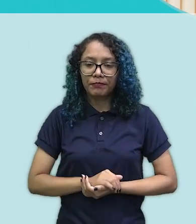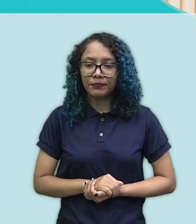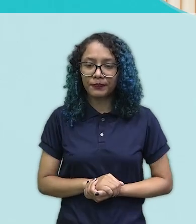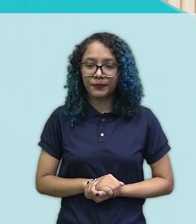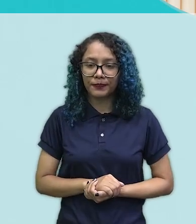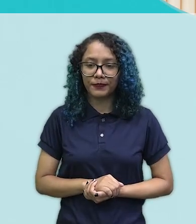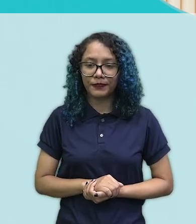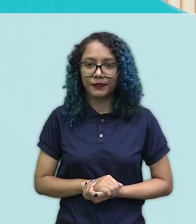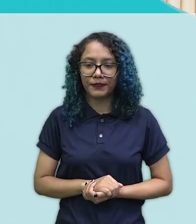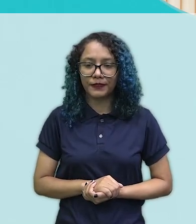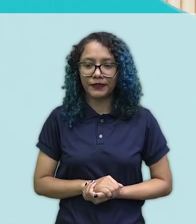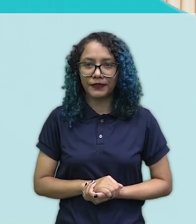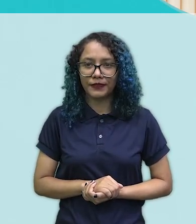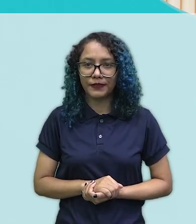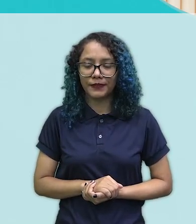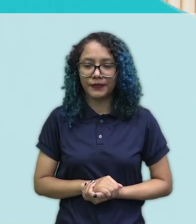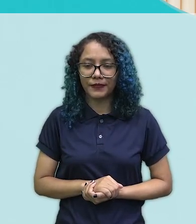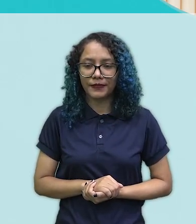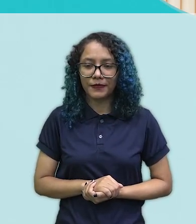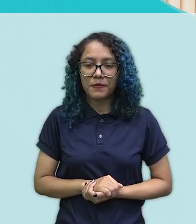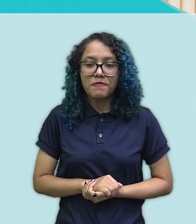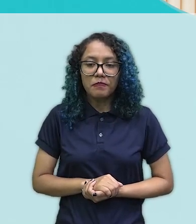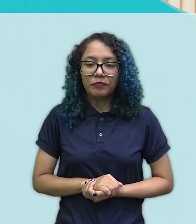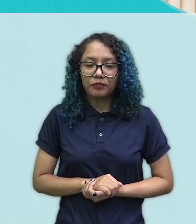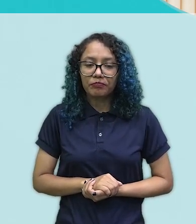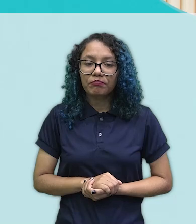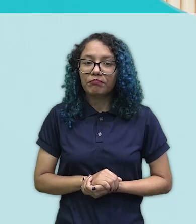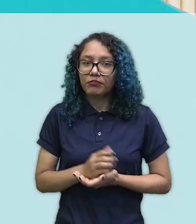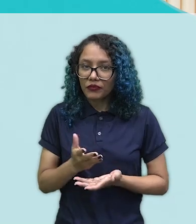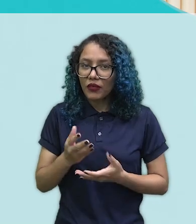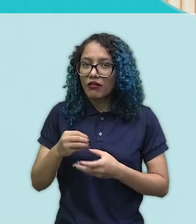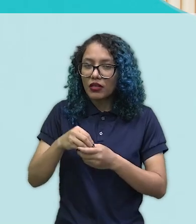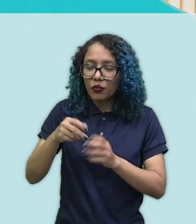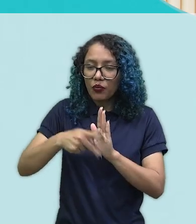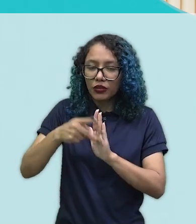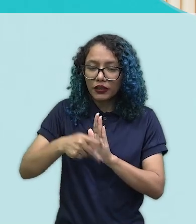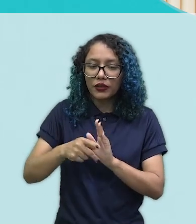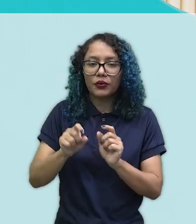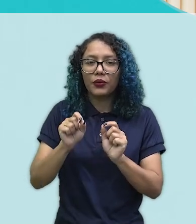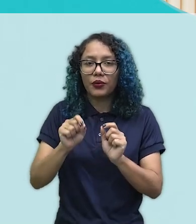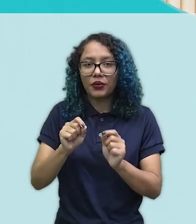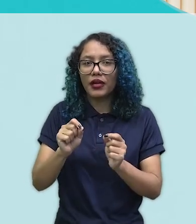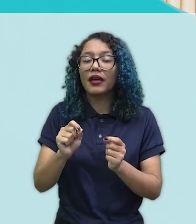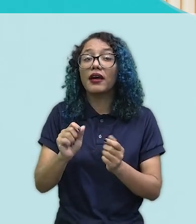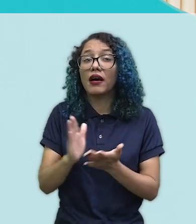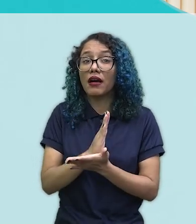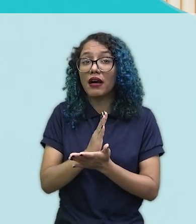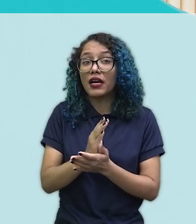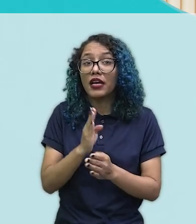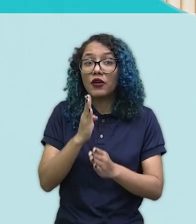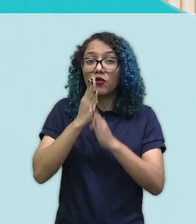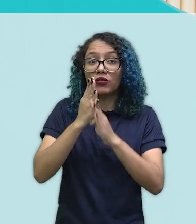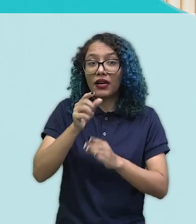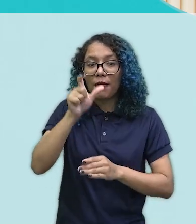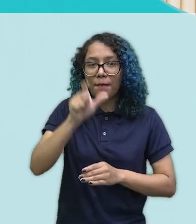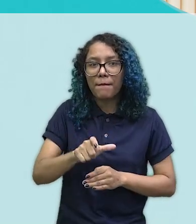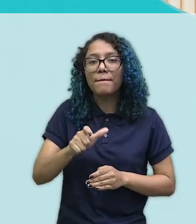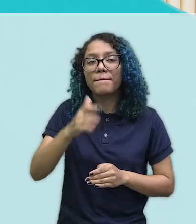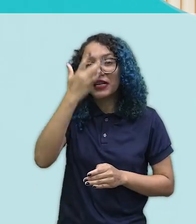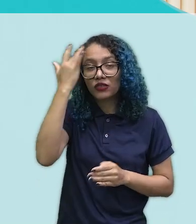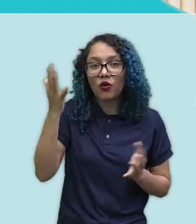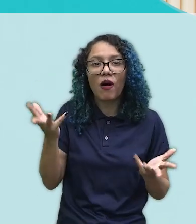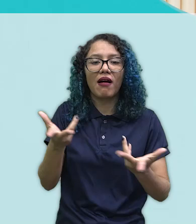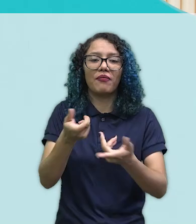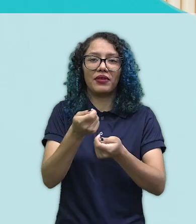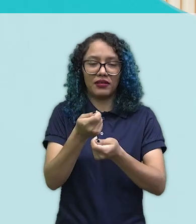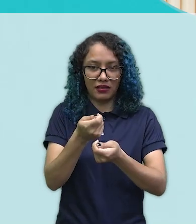dentro dessas turmas, dentro desses projetos, acabam surgindo realmente certos talentos que saem dali